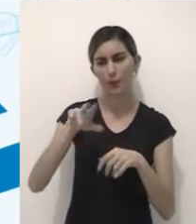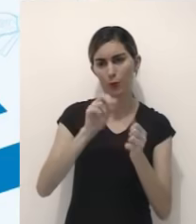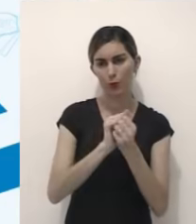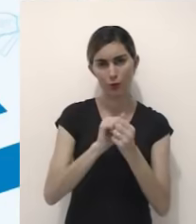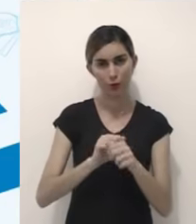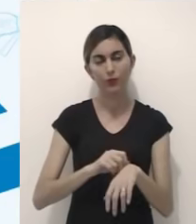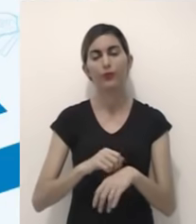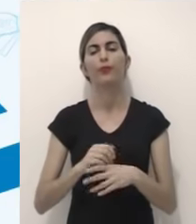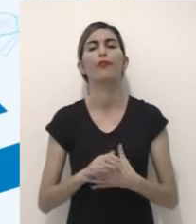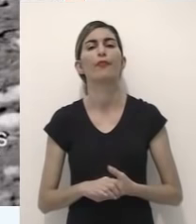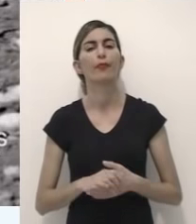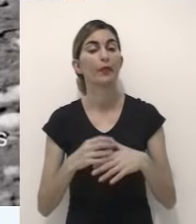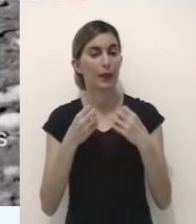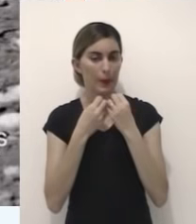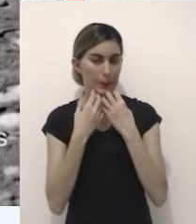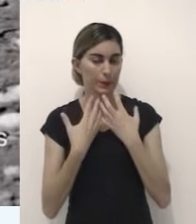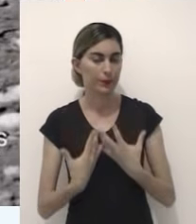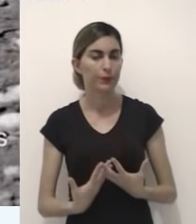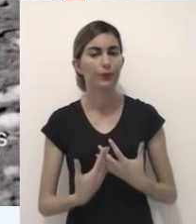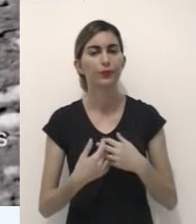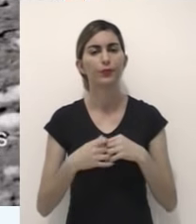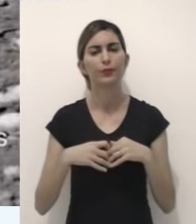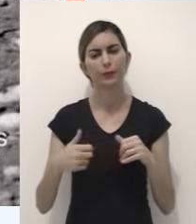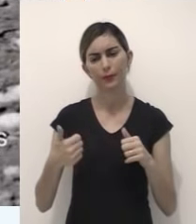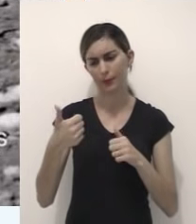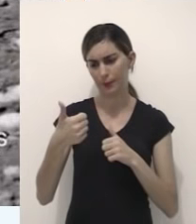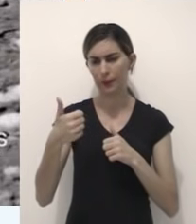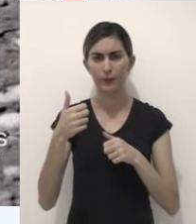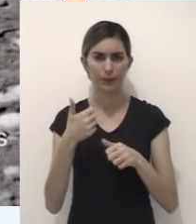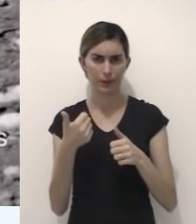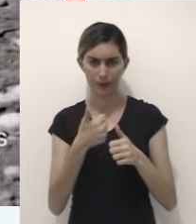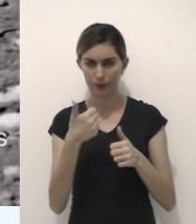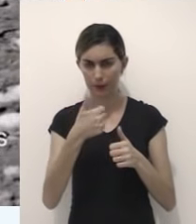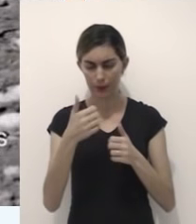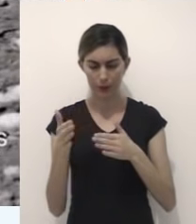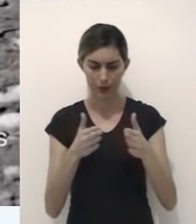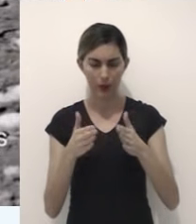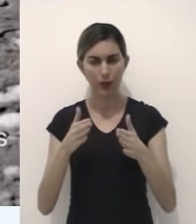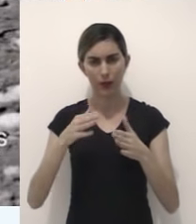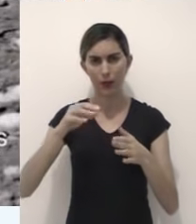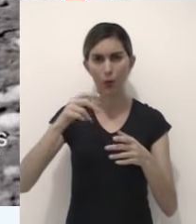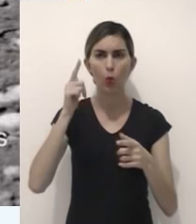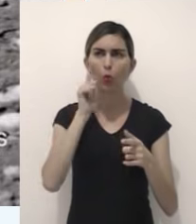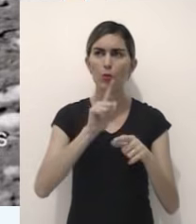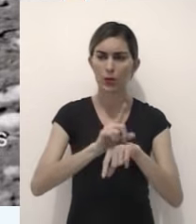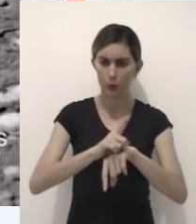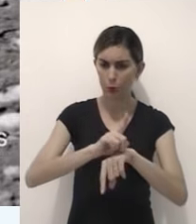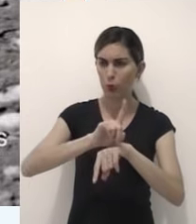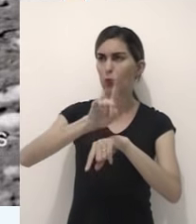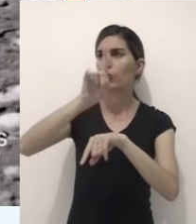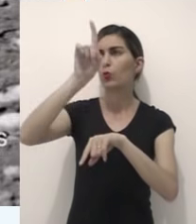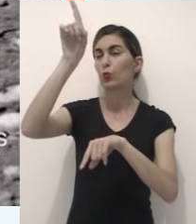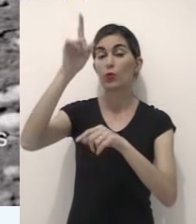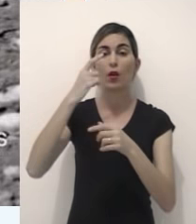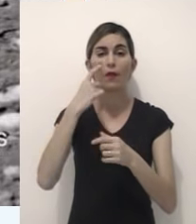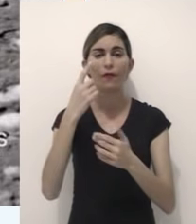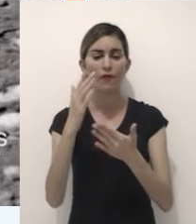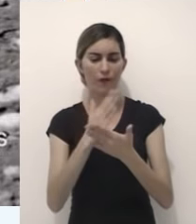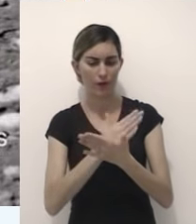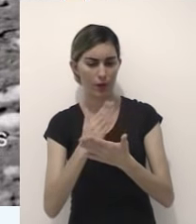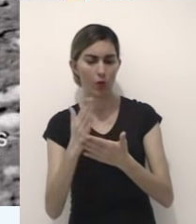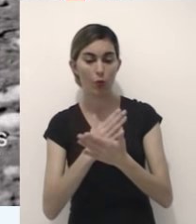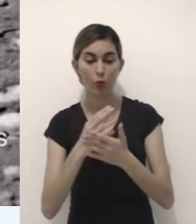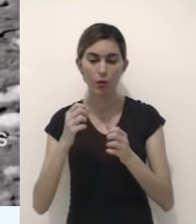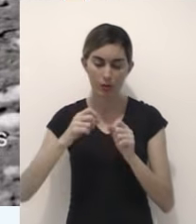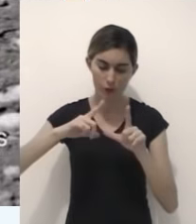entrem nessa nave espacial comigo. Bom, na primeira parada, na missão Apolo, a conquista da Lua, vamos ver